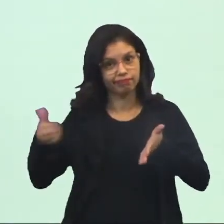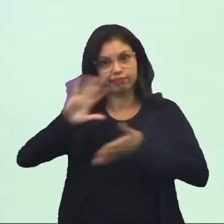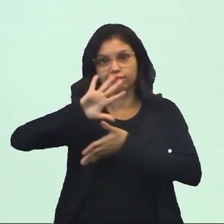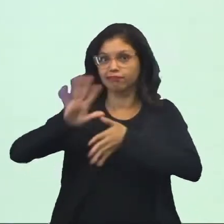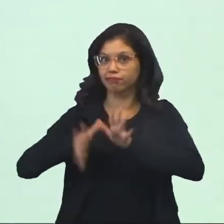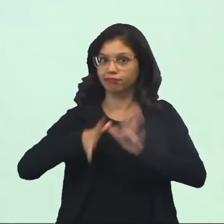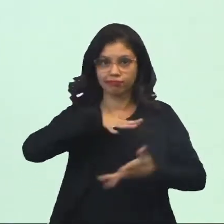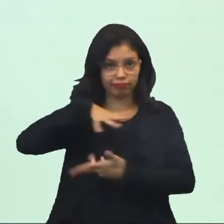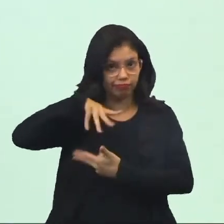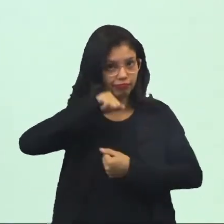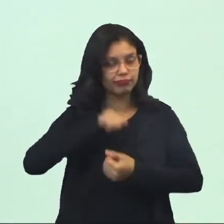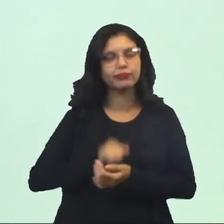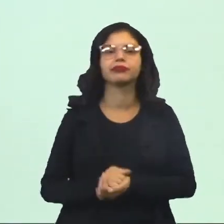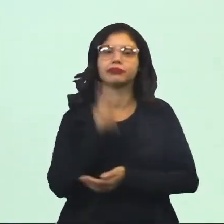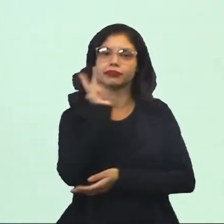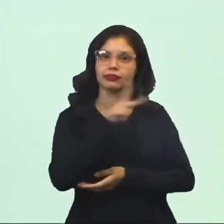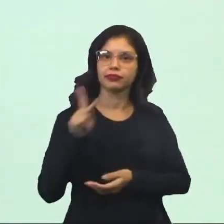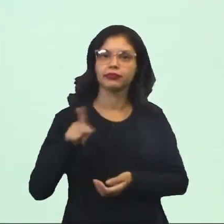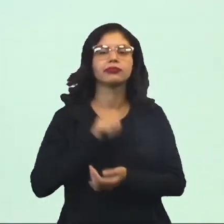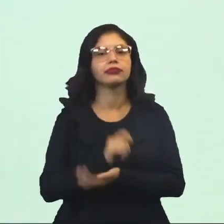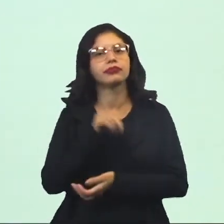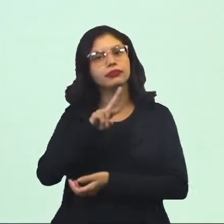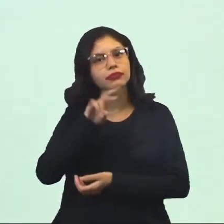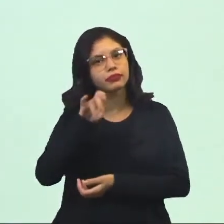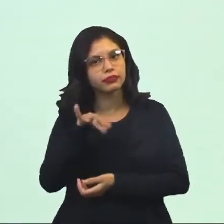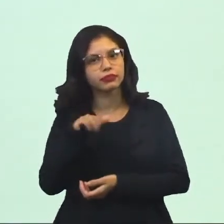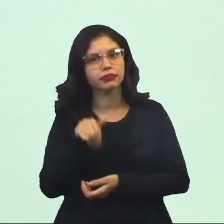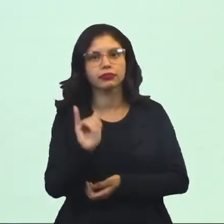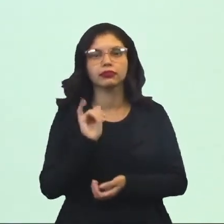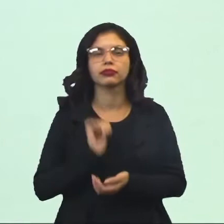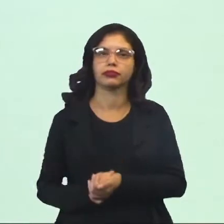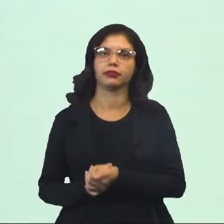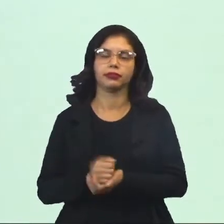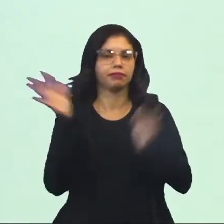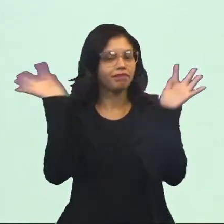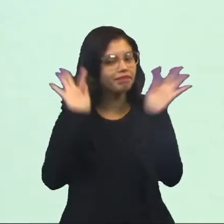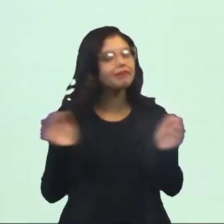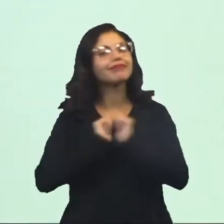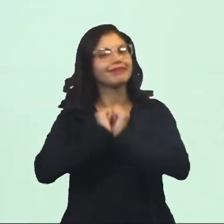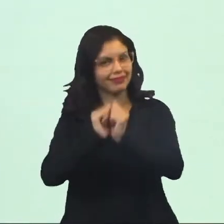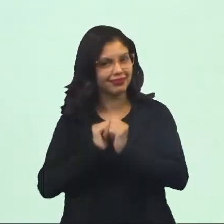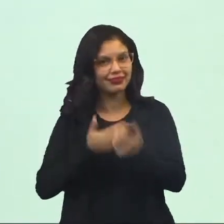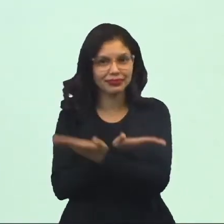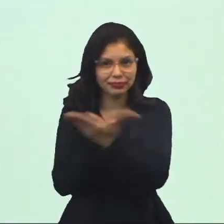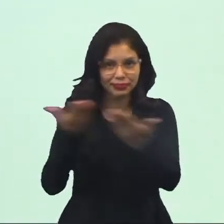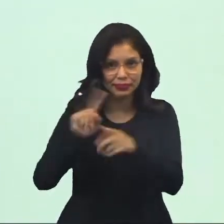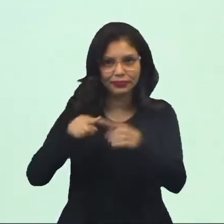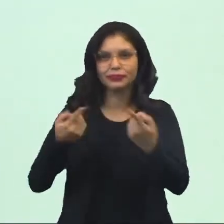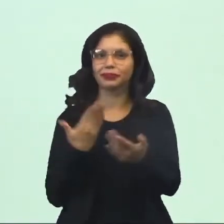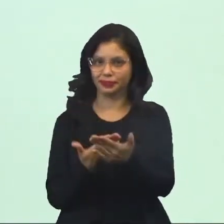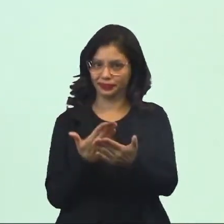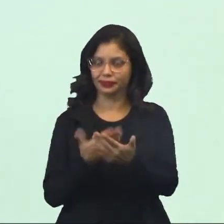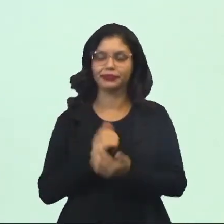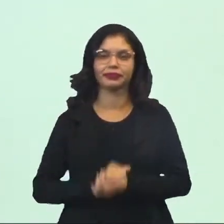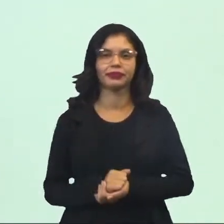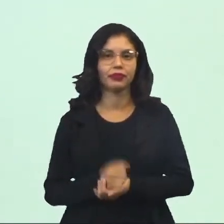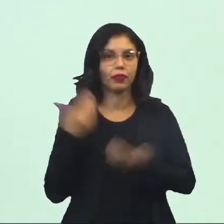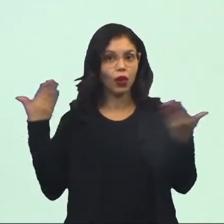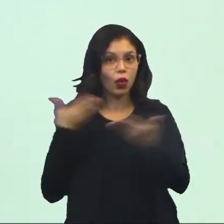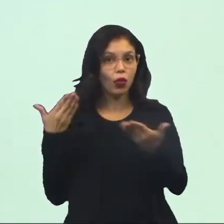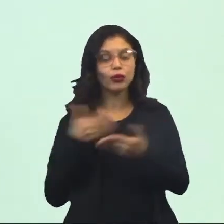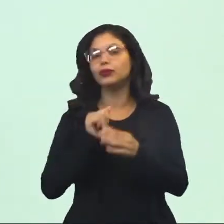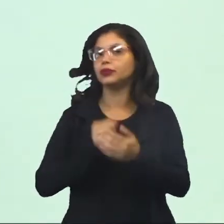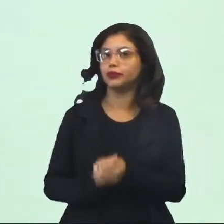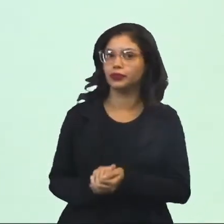pandemia, não é mesmo? Sou a professora Marilane Moraes e estou feliz por estar aqui junto com vocês para mais uma aula. E a nossa aventura